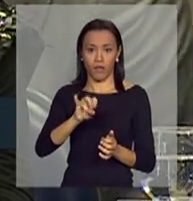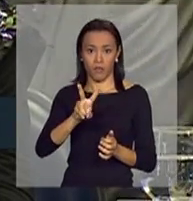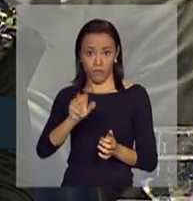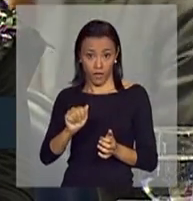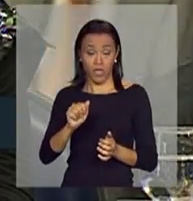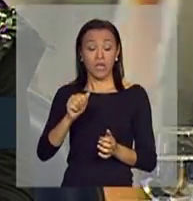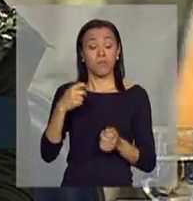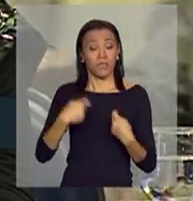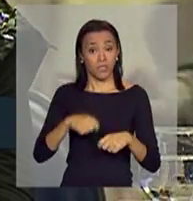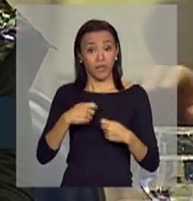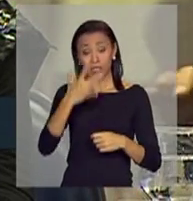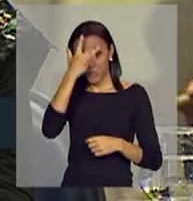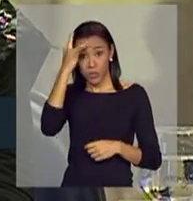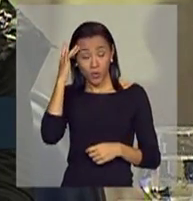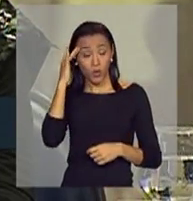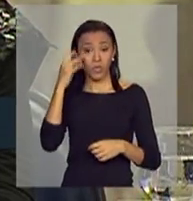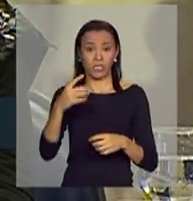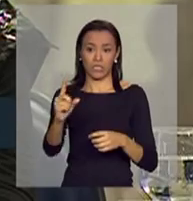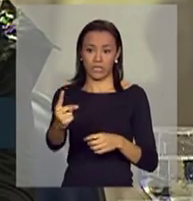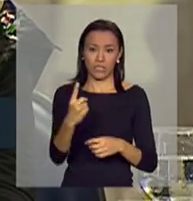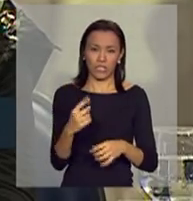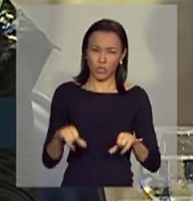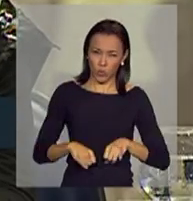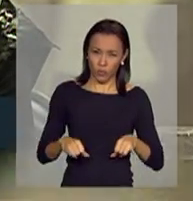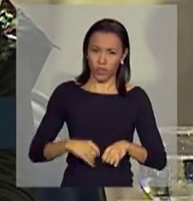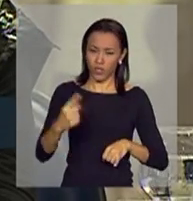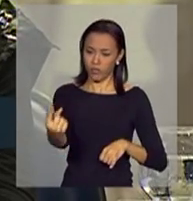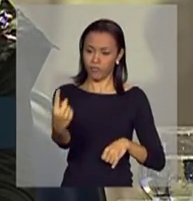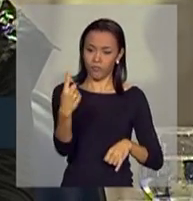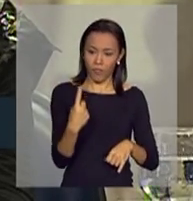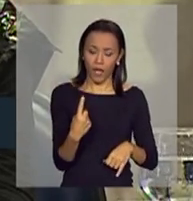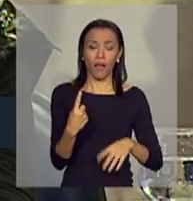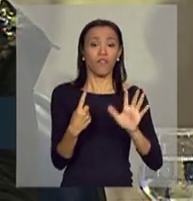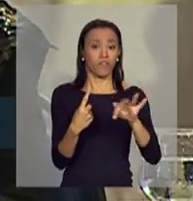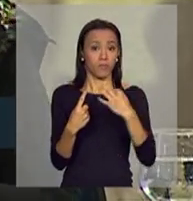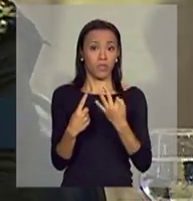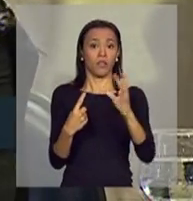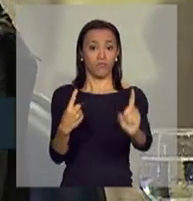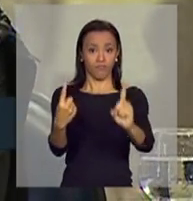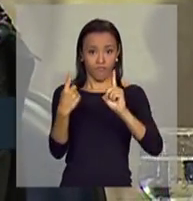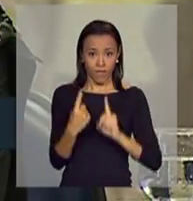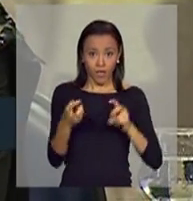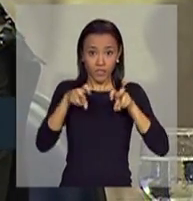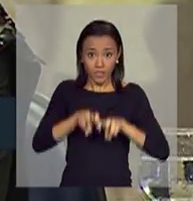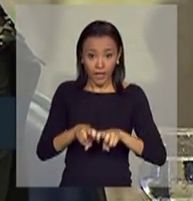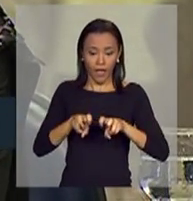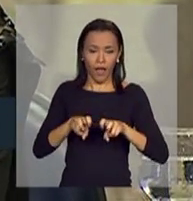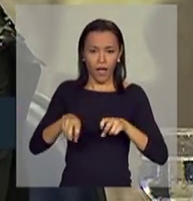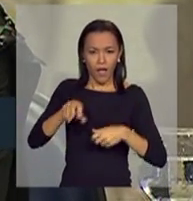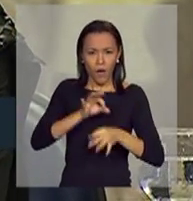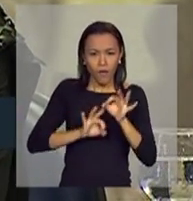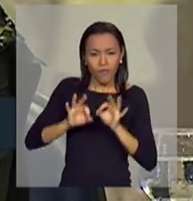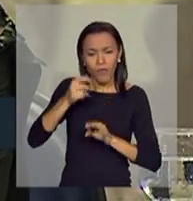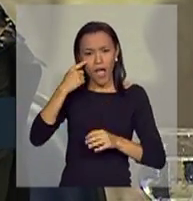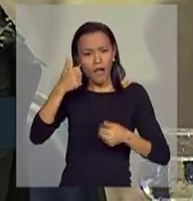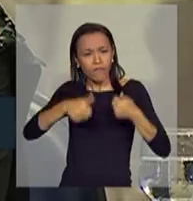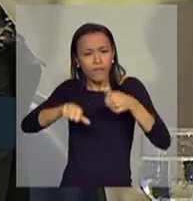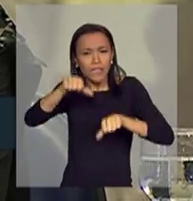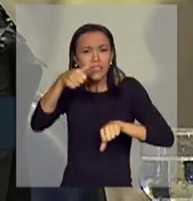nessa questão, as vítimas de um lado, familiares e a Comissão da Verdade, para fazer uma avaliação